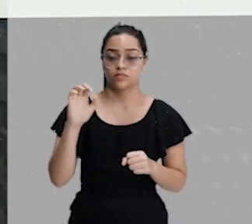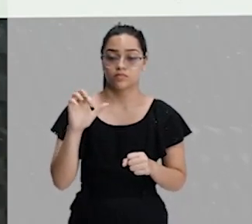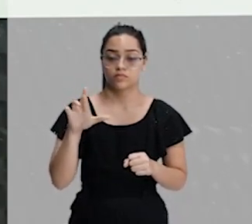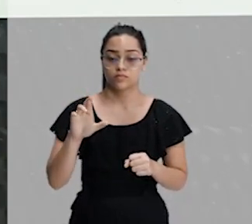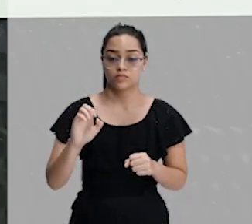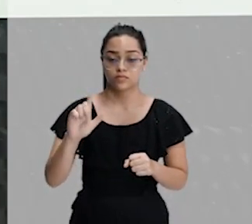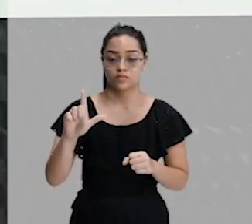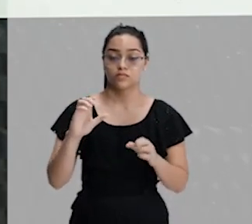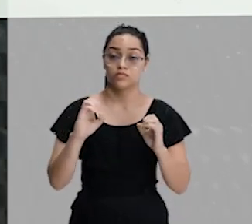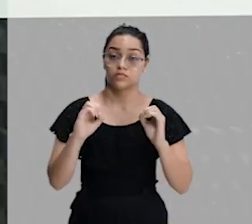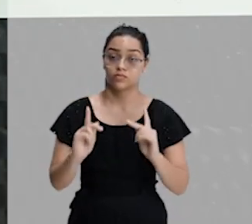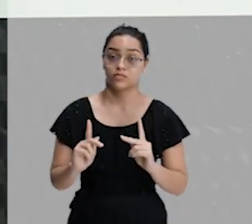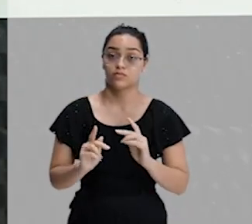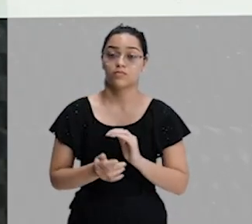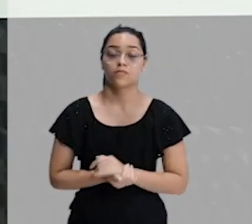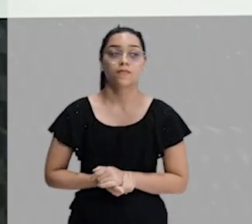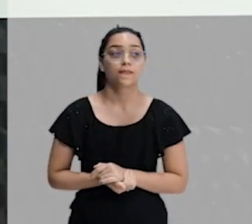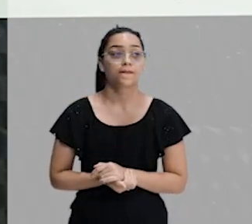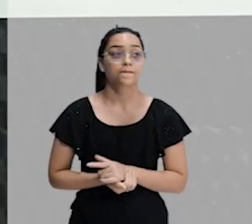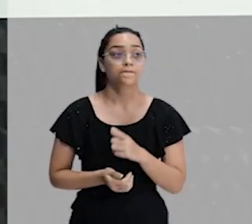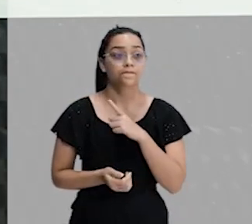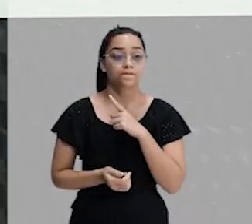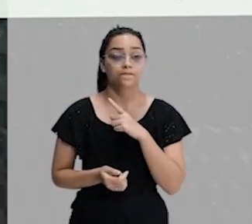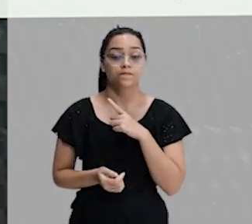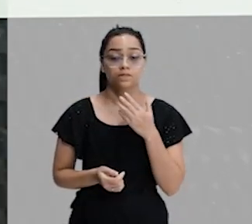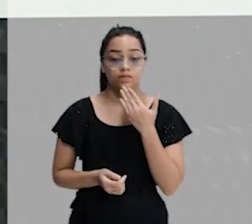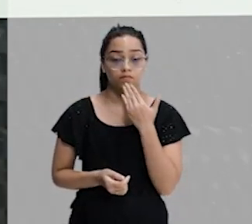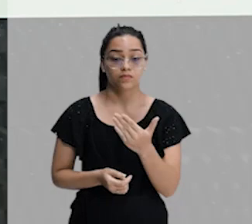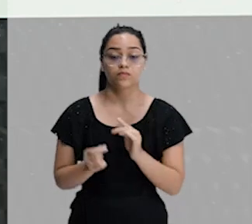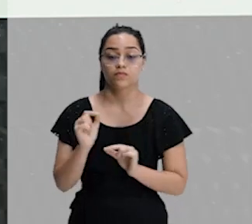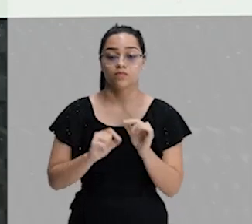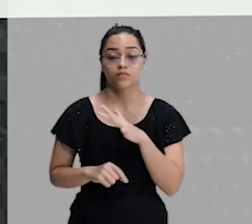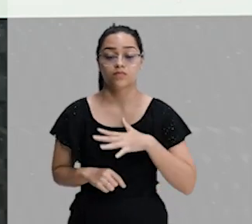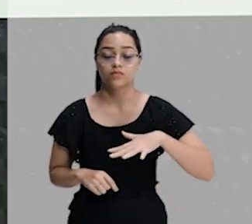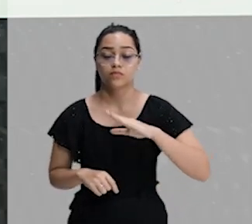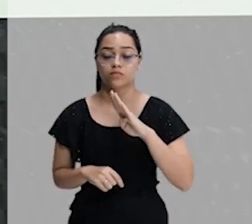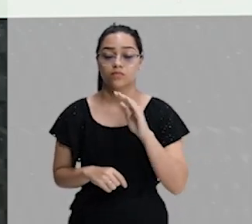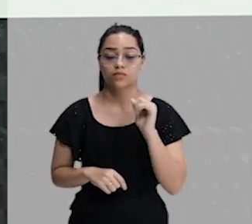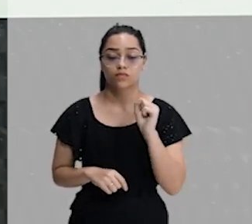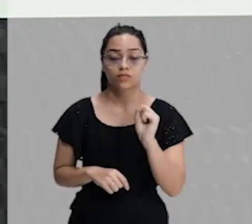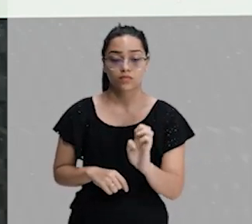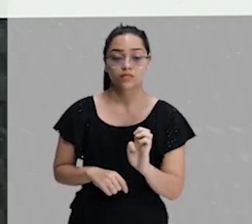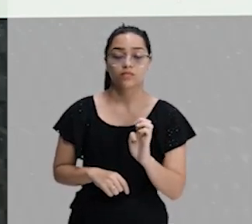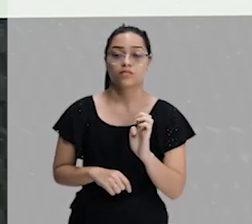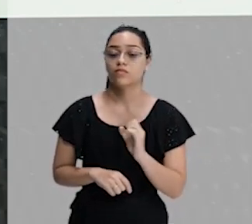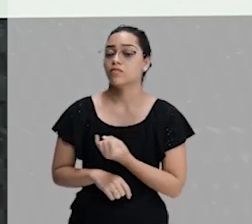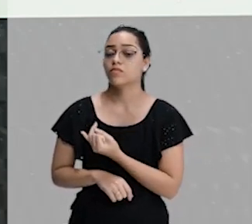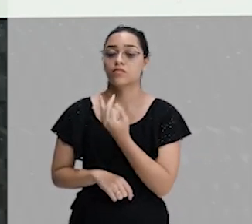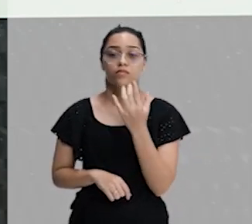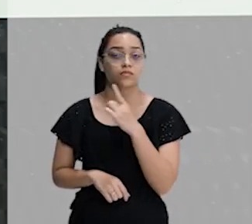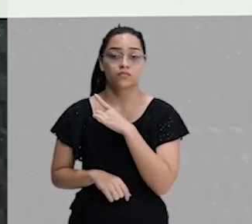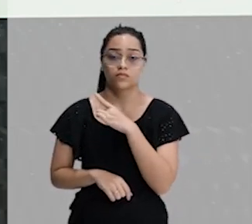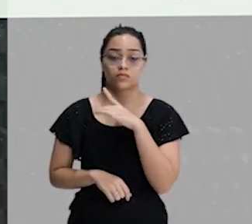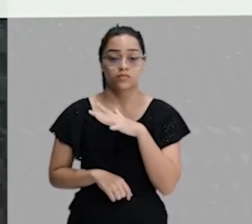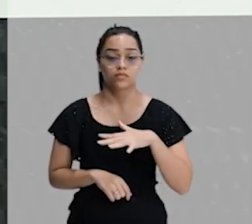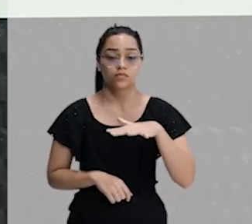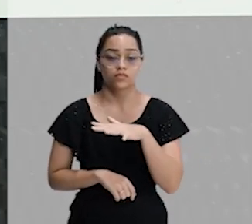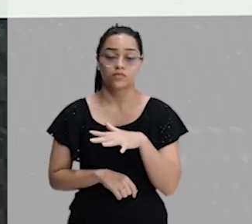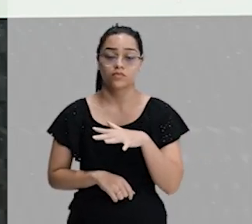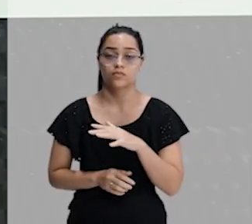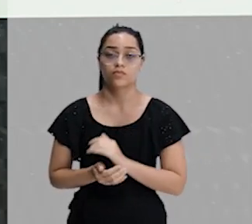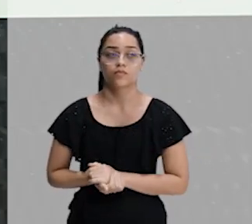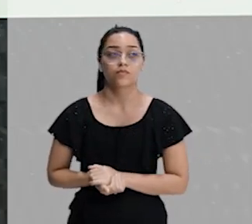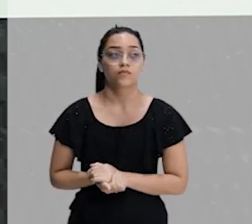cilindro, certo? Bom, outra coisa que ele pede é a área da base, tá? Quanto é que mede a área da base? Olha